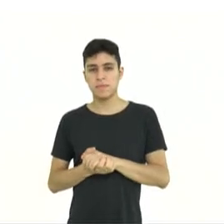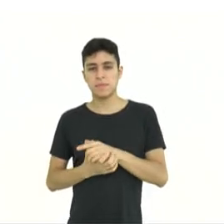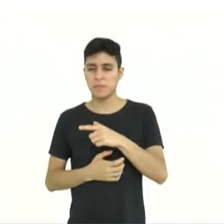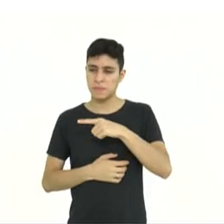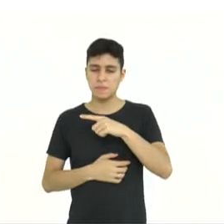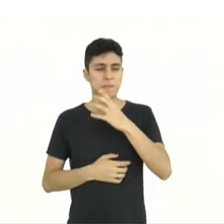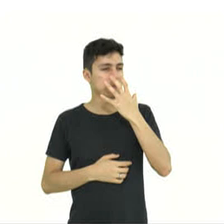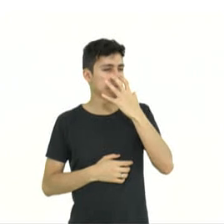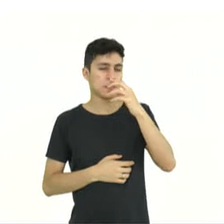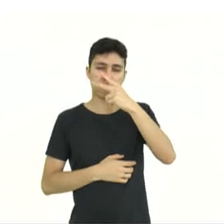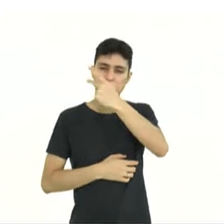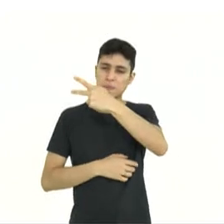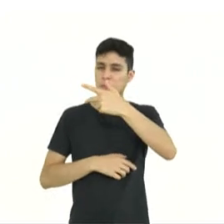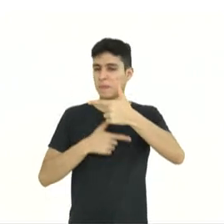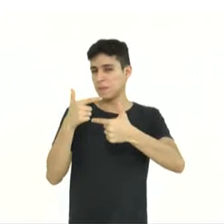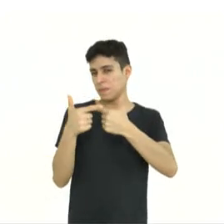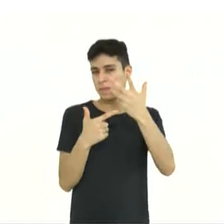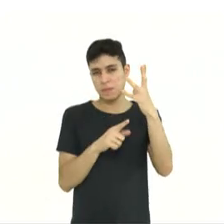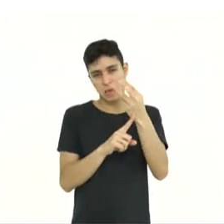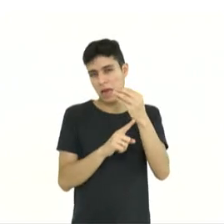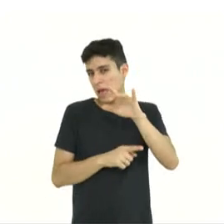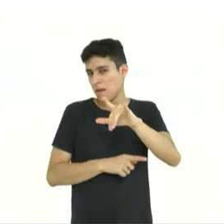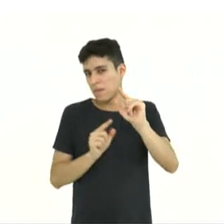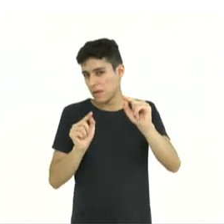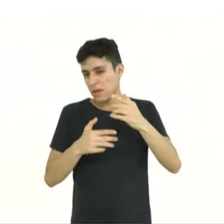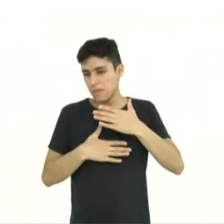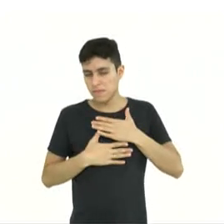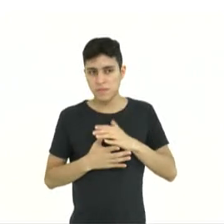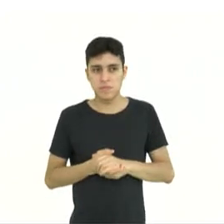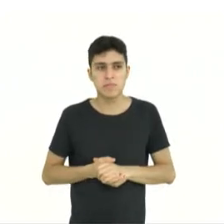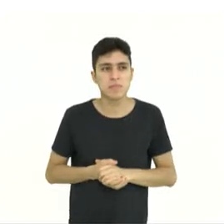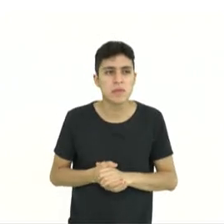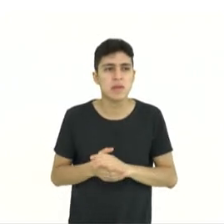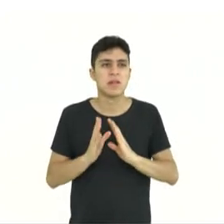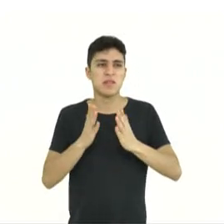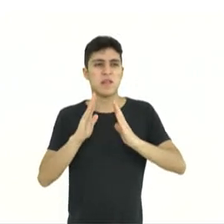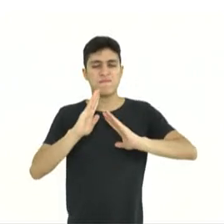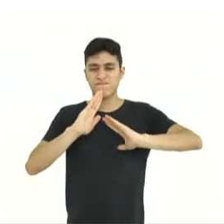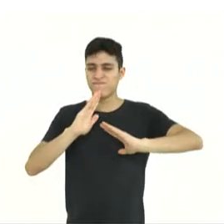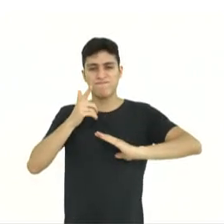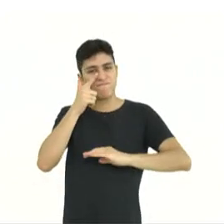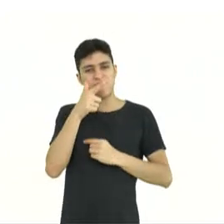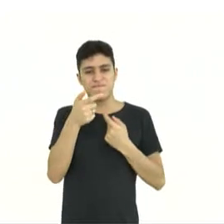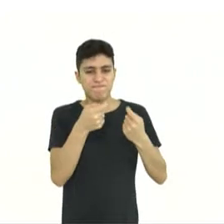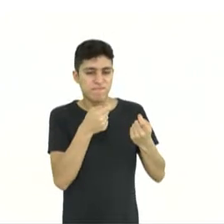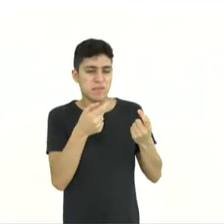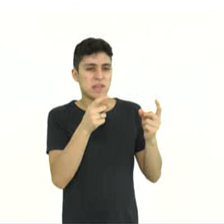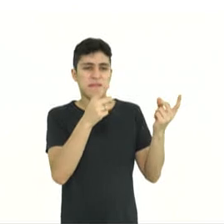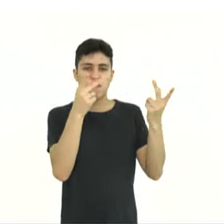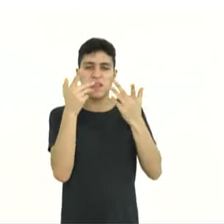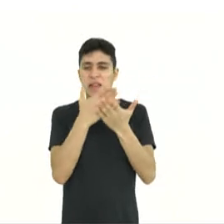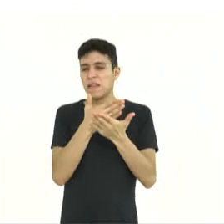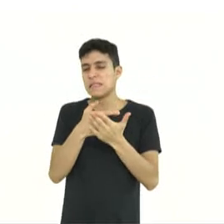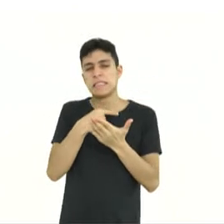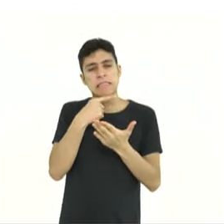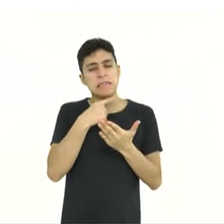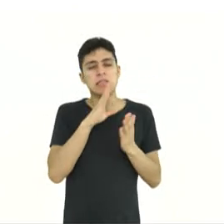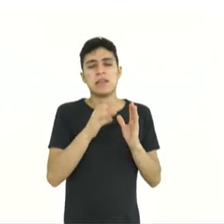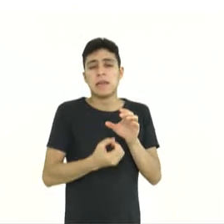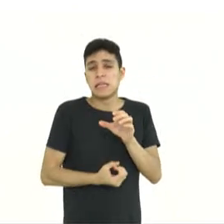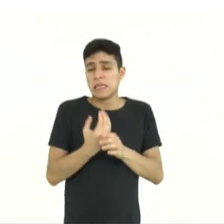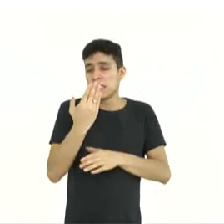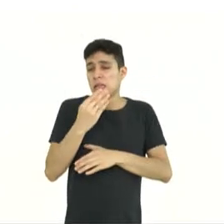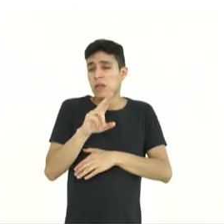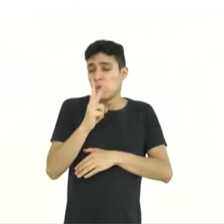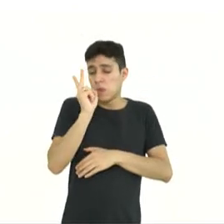de estudo e fácil de quem ama a arte m878 já tinha fracassado como negociante de arte professor e Livreiro criou mais de